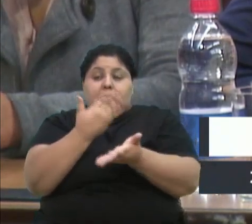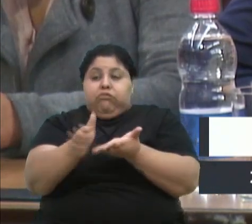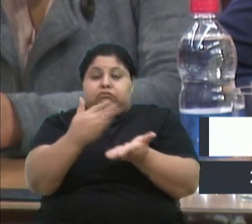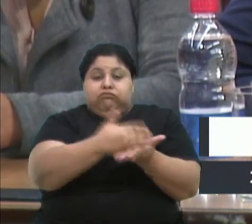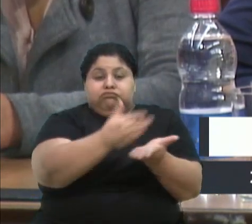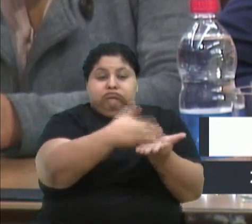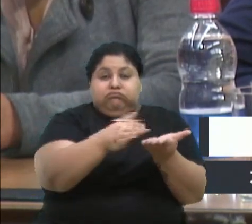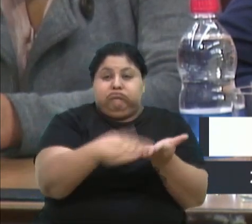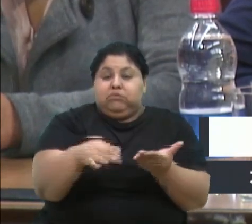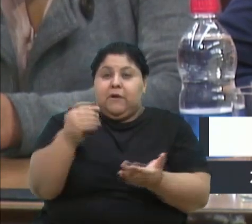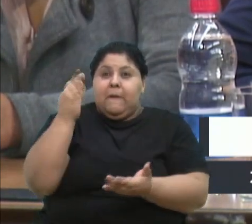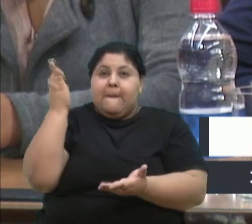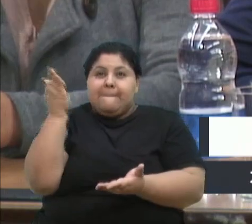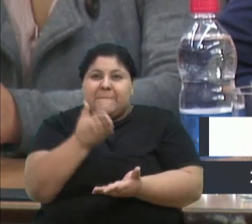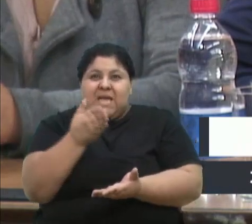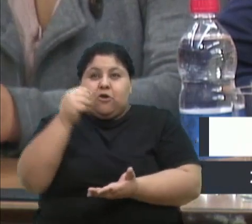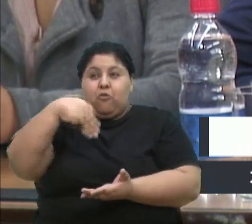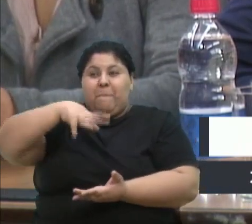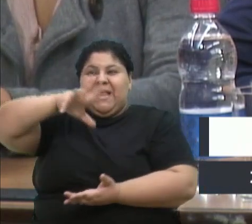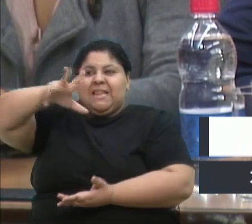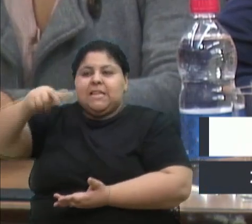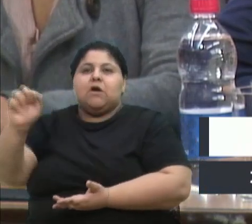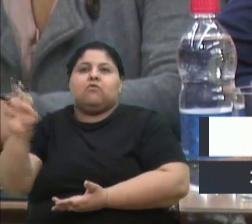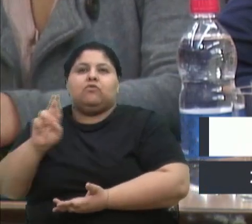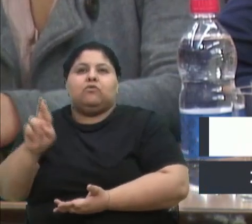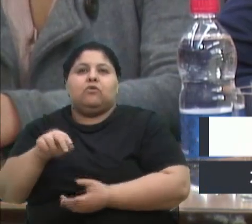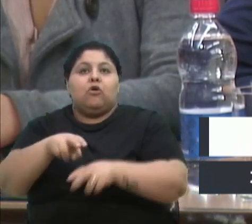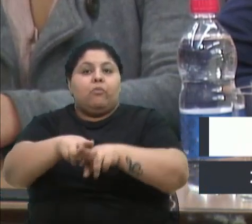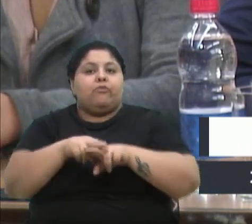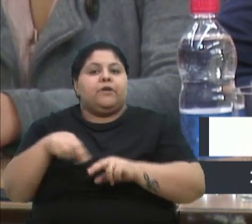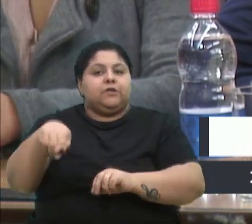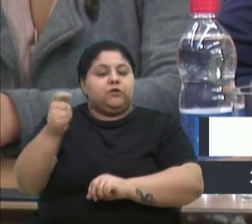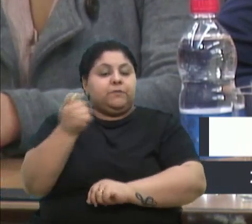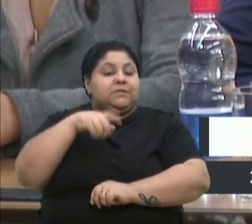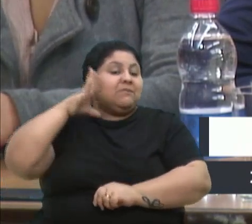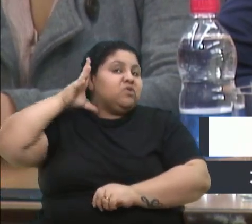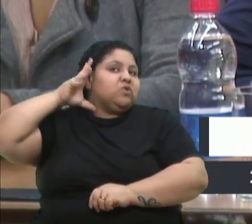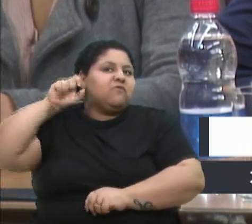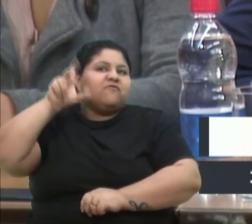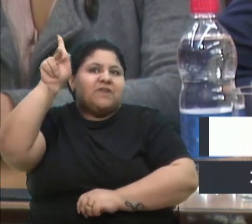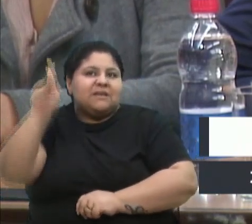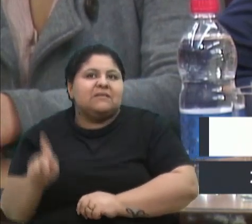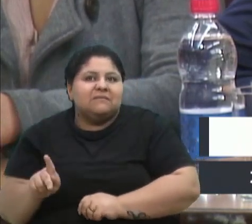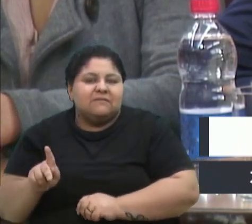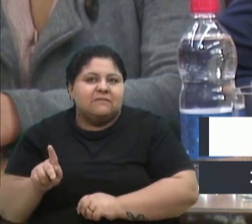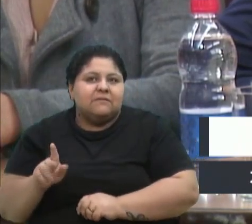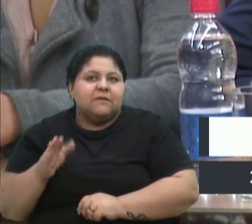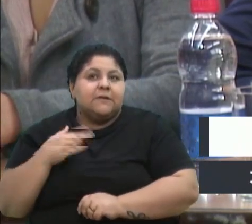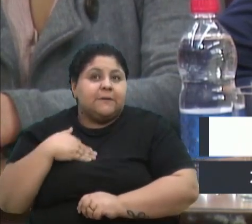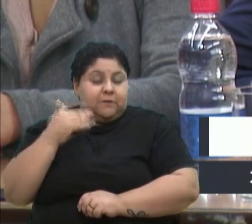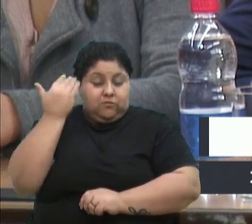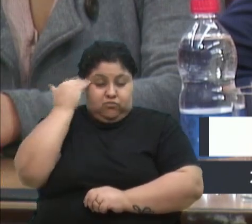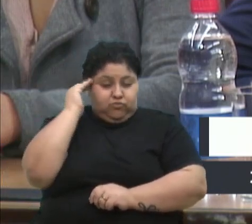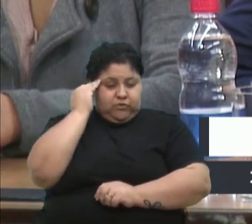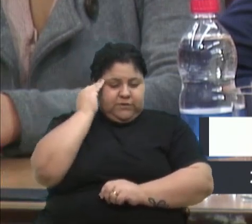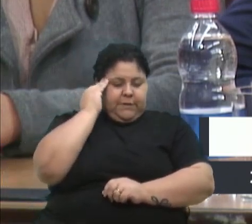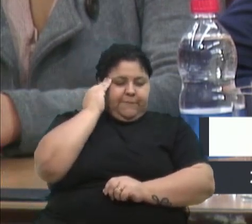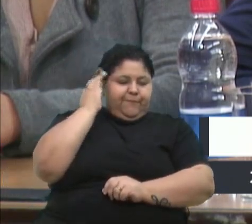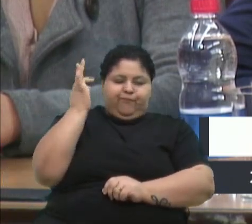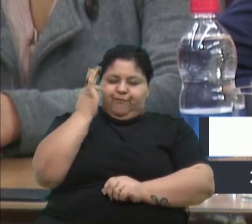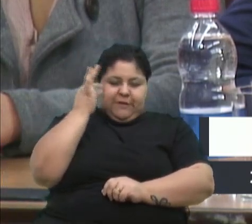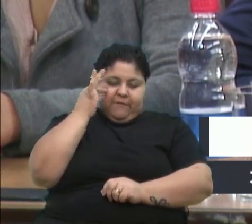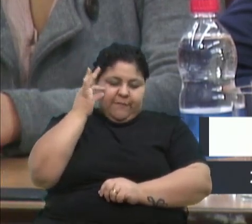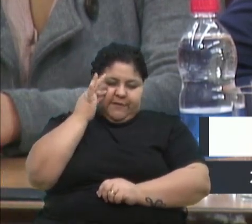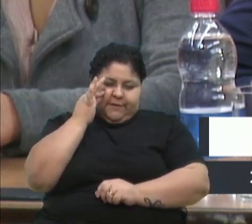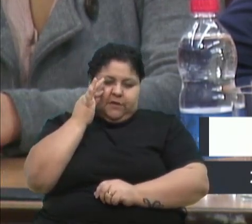mil. Então, por isso, nós temos que ouvir as pessoas. E eu fiquei assim... E eu sei, vereador, eu não estava presente no momento, eu